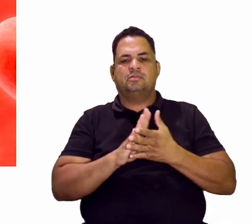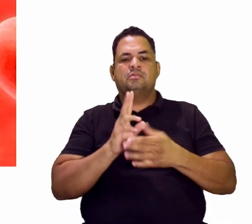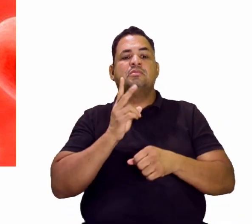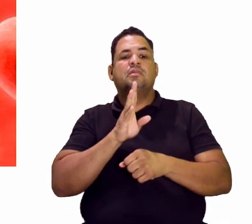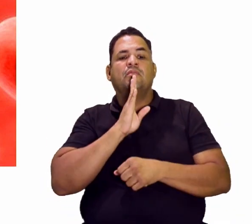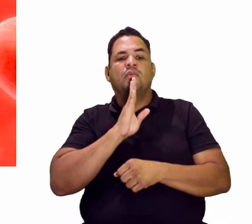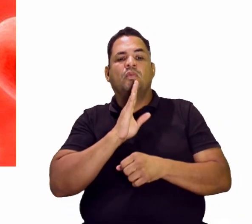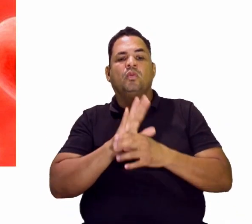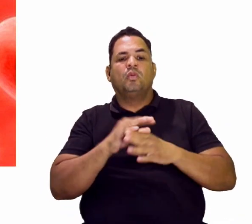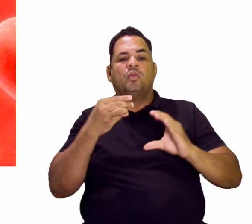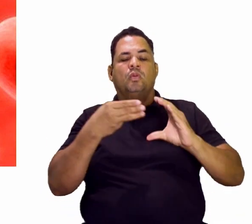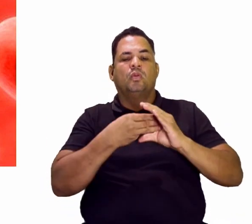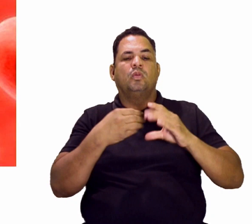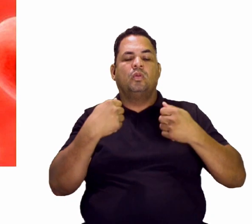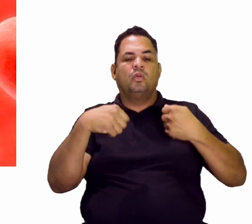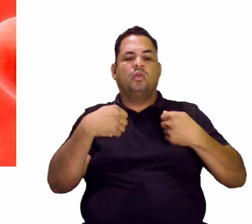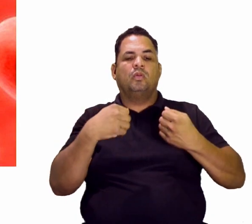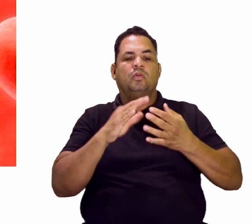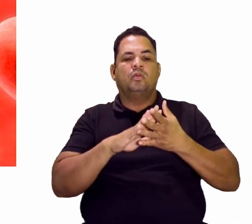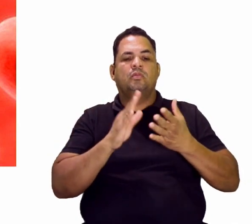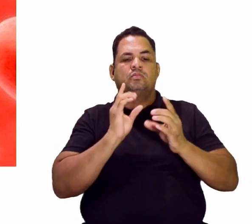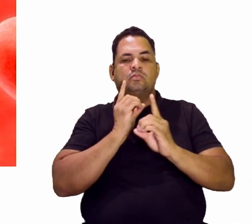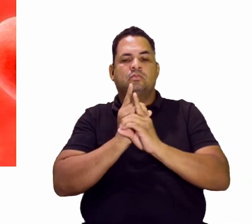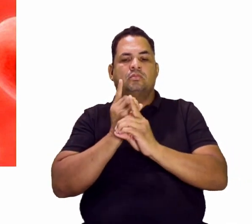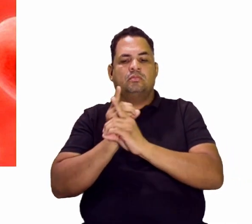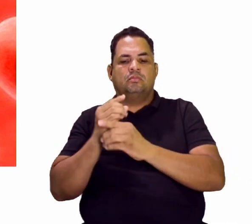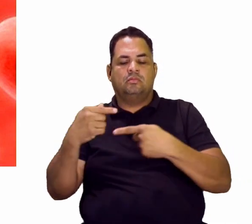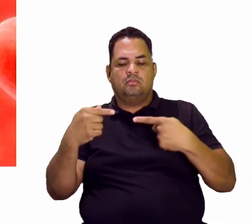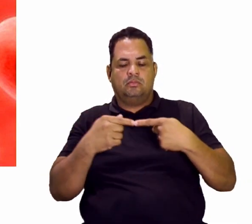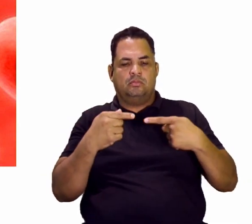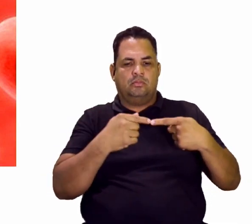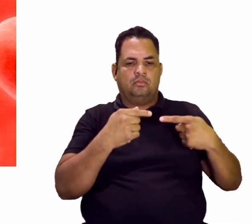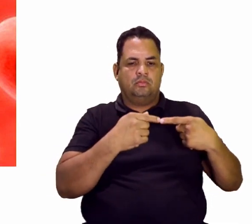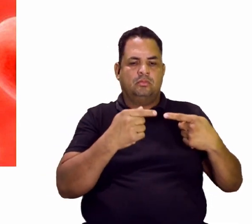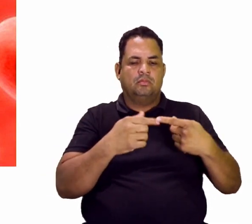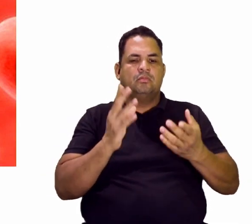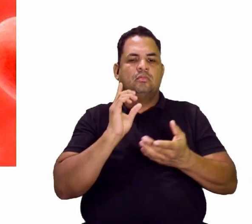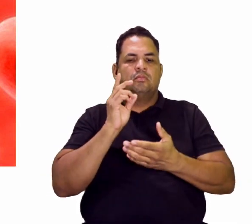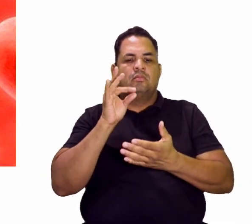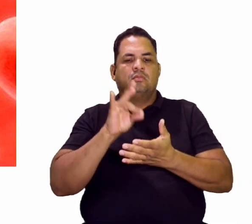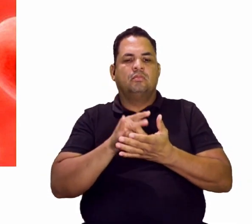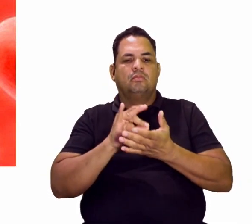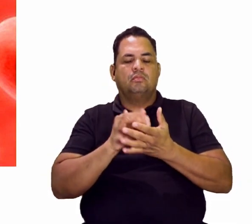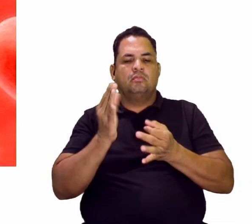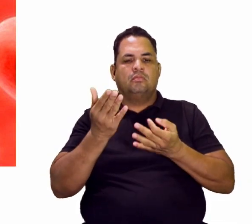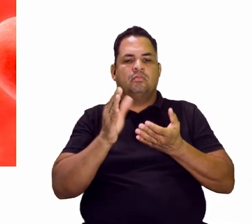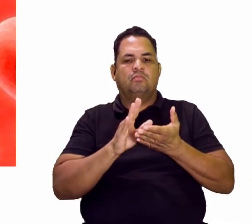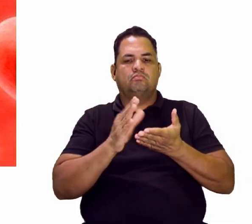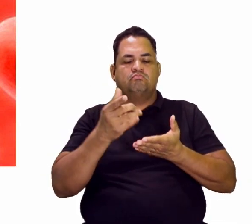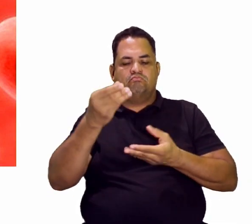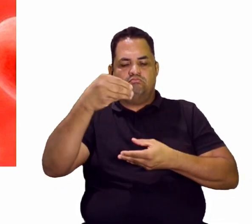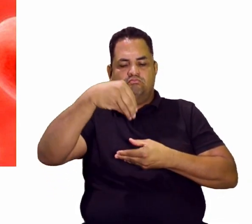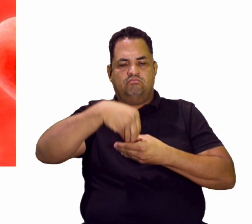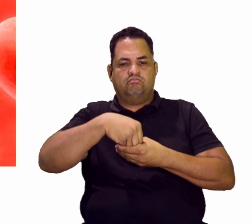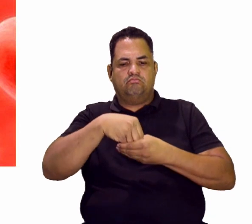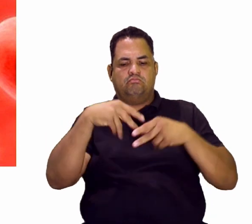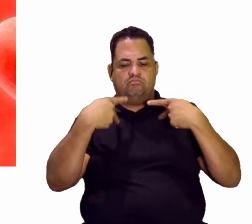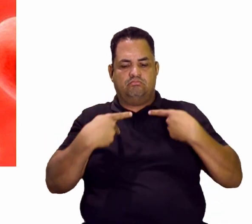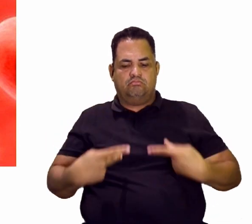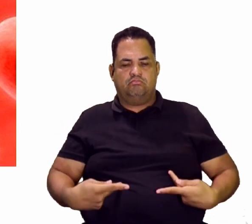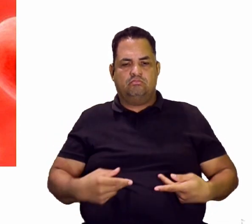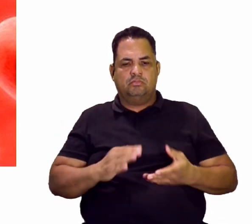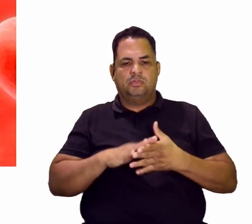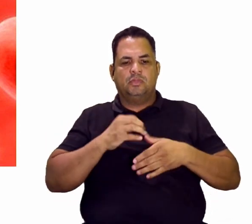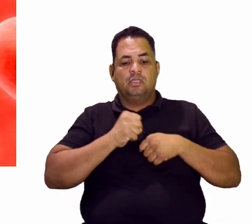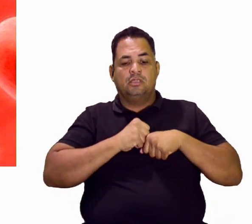as células que eles precisam estar entrando em contato de fato para o organismo que eles estão para